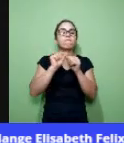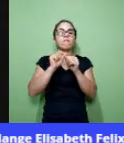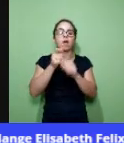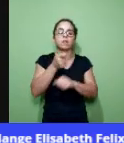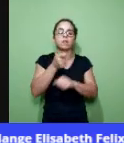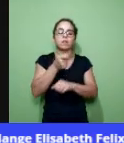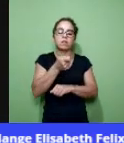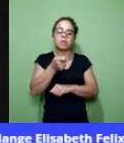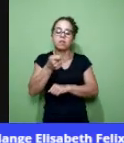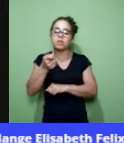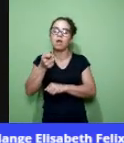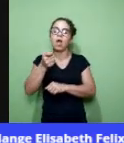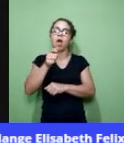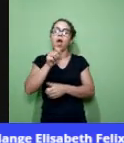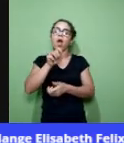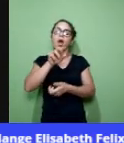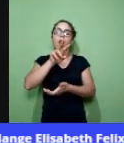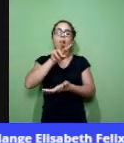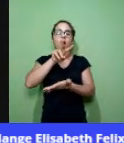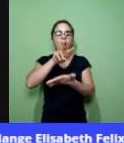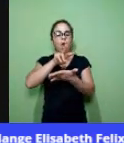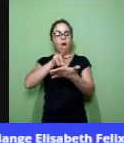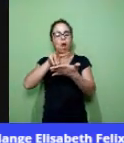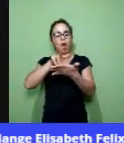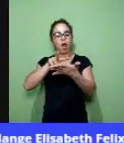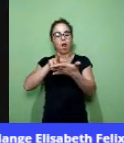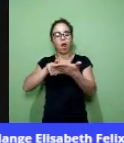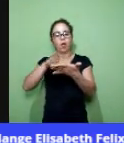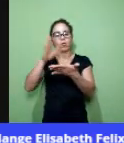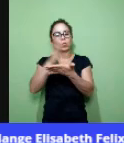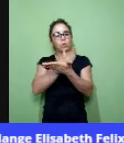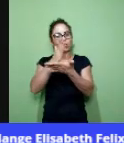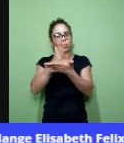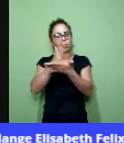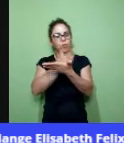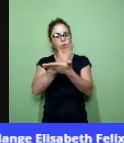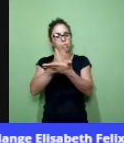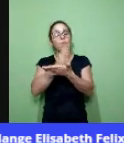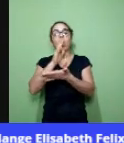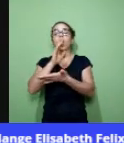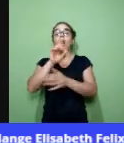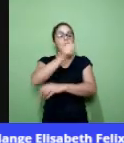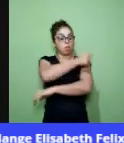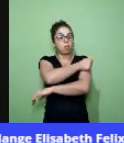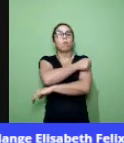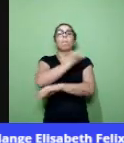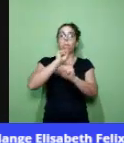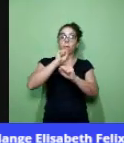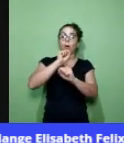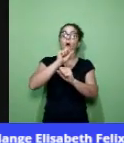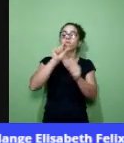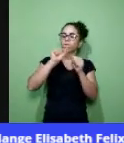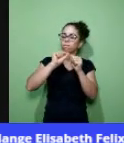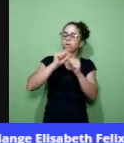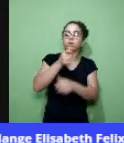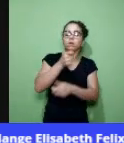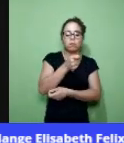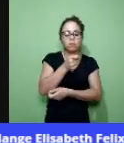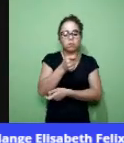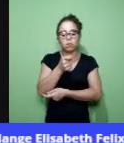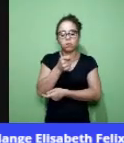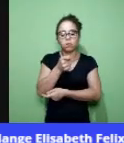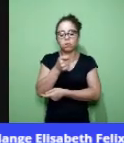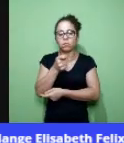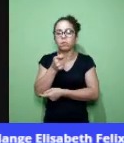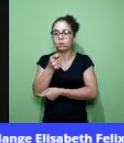manual e fazer a leitura desse caderno para esse aluno. Ele mesmo pode manipular